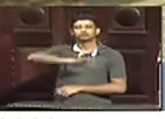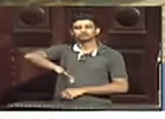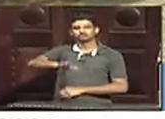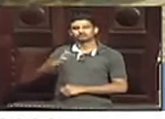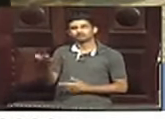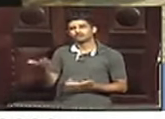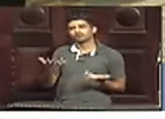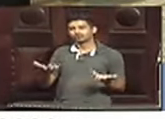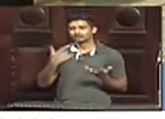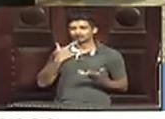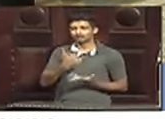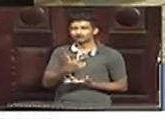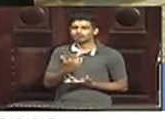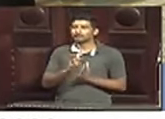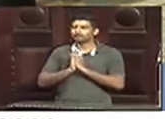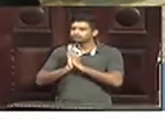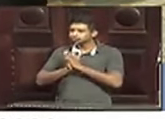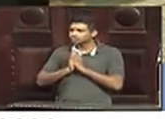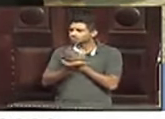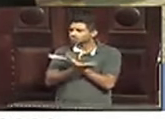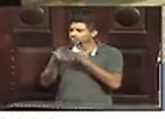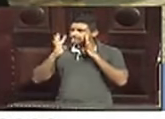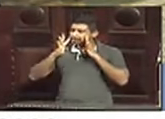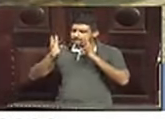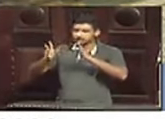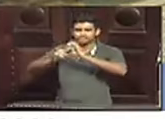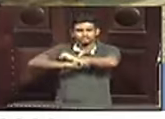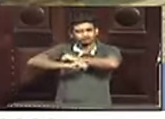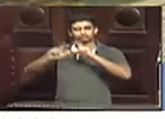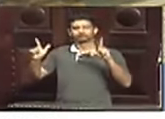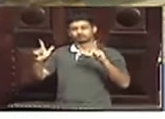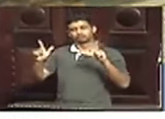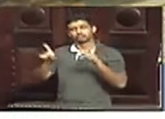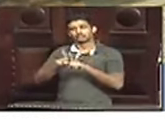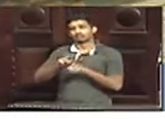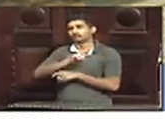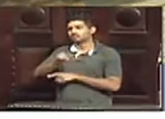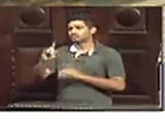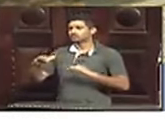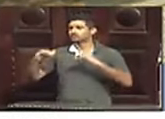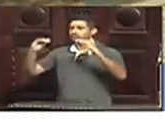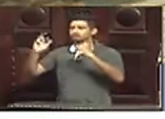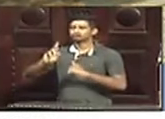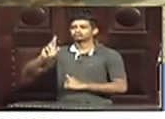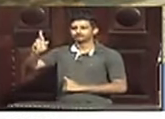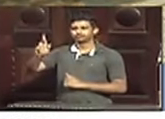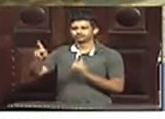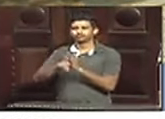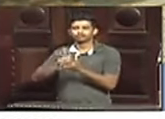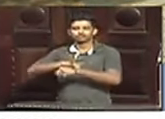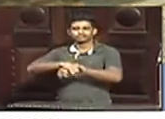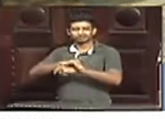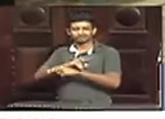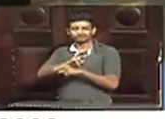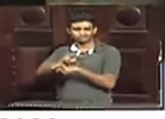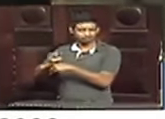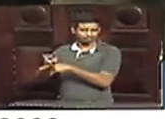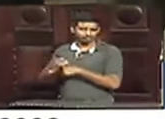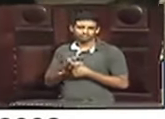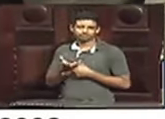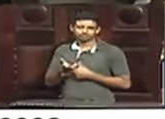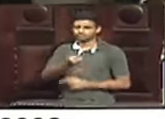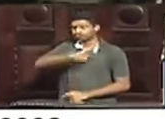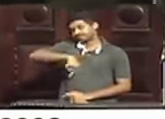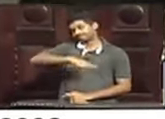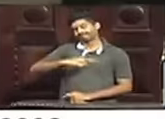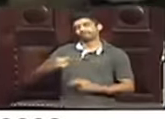alertar a todos os líderes e aos responsáveis pela segurança do Estado. Nós